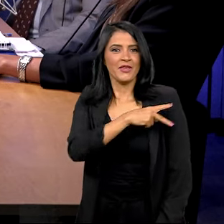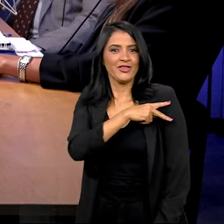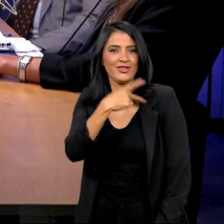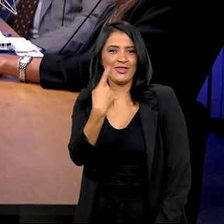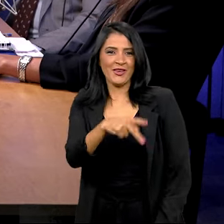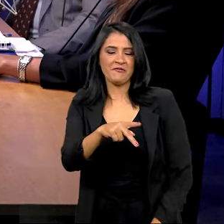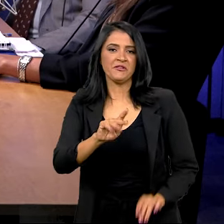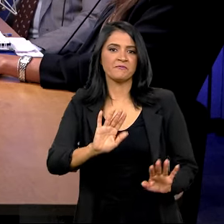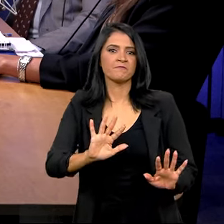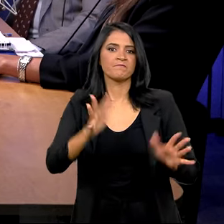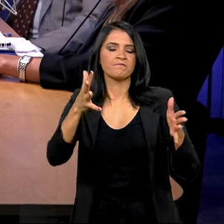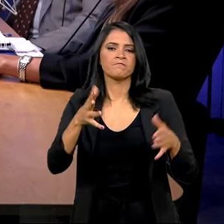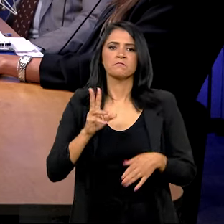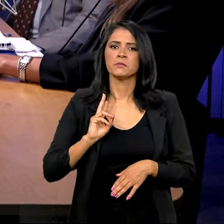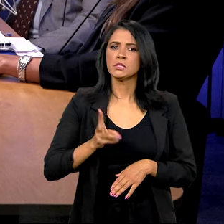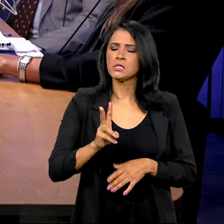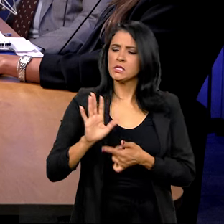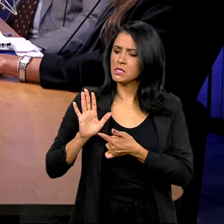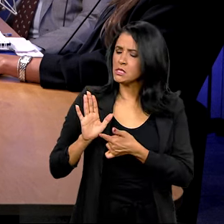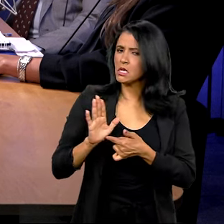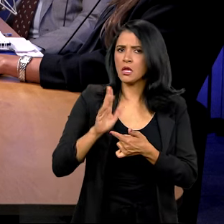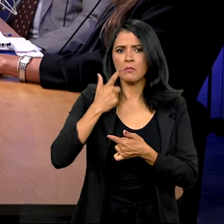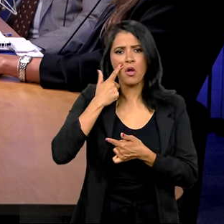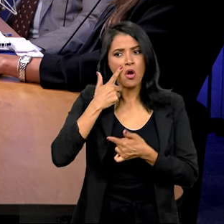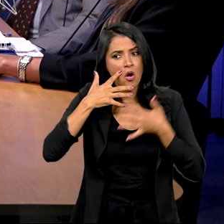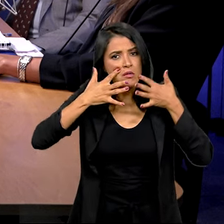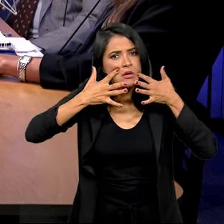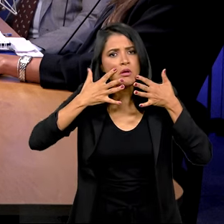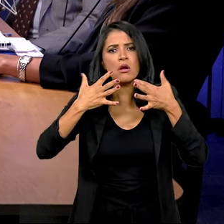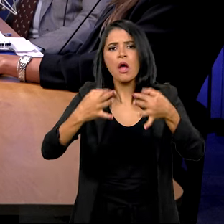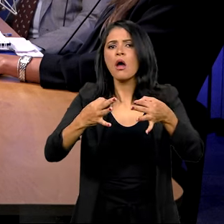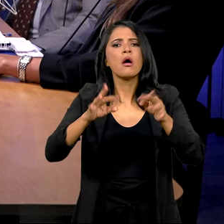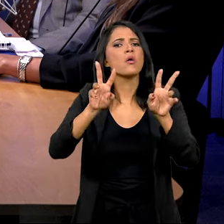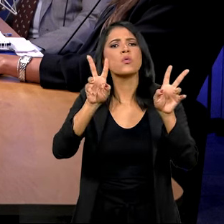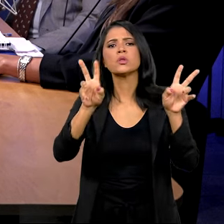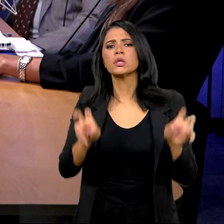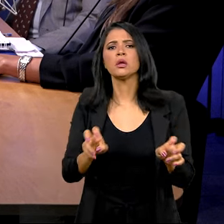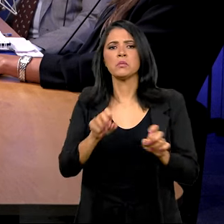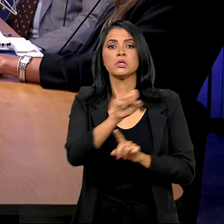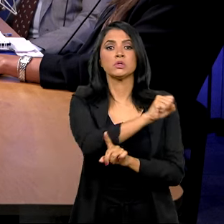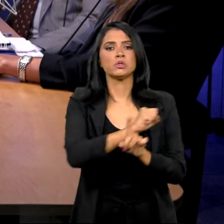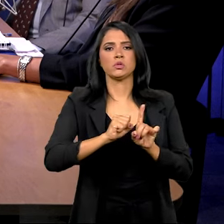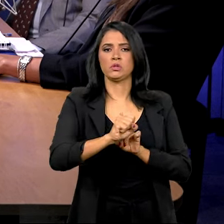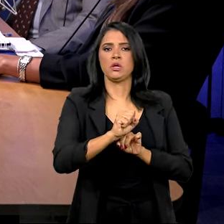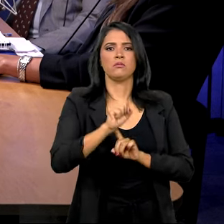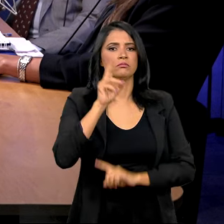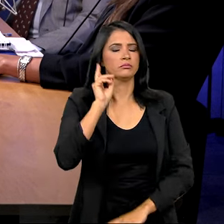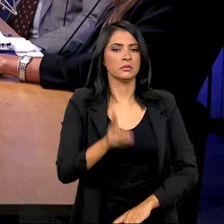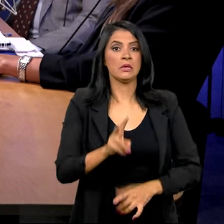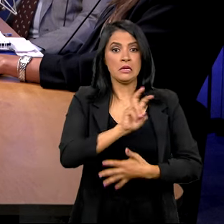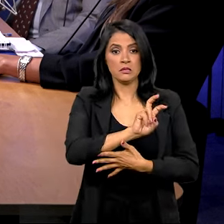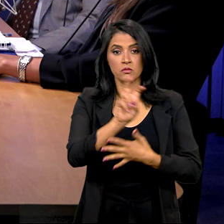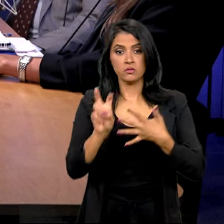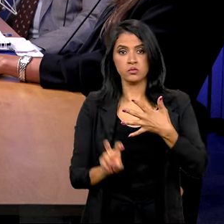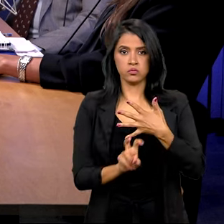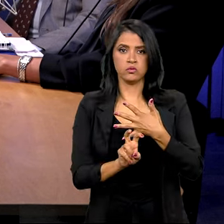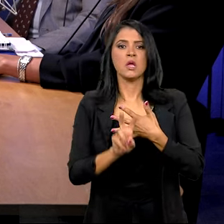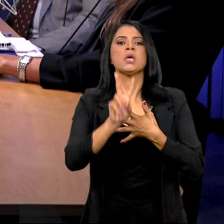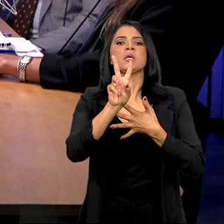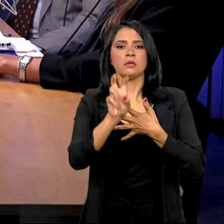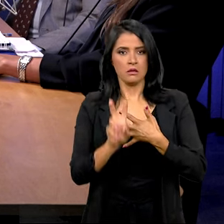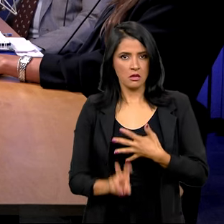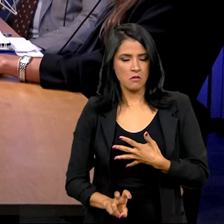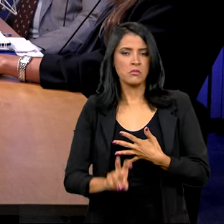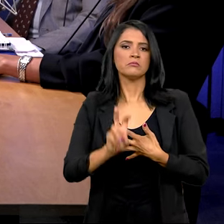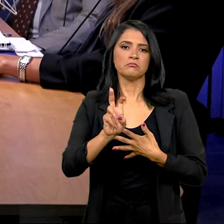a cherca do evento sempre enfatizou muito a questão da temática social nesses cinco temas